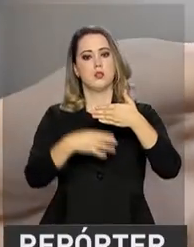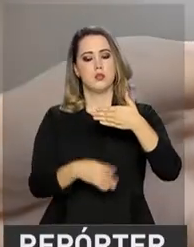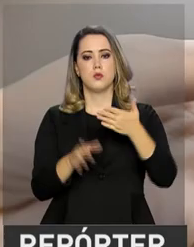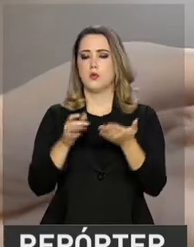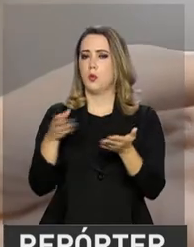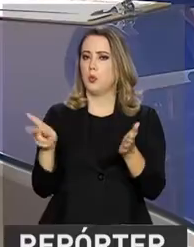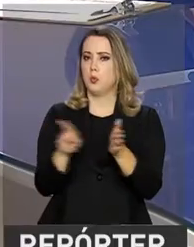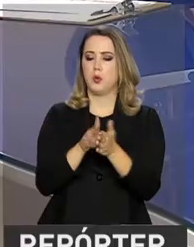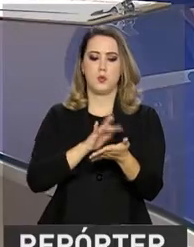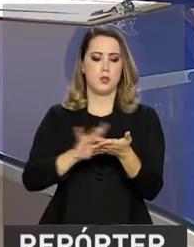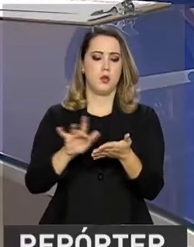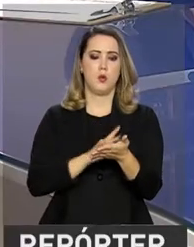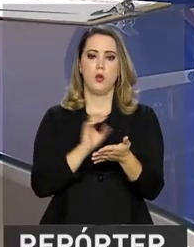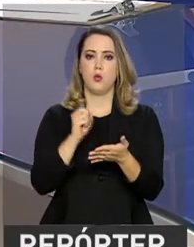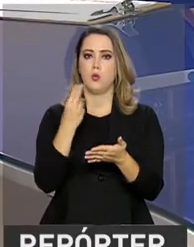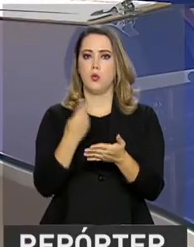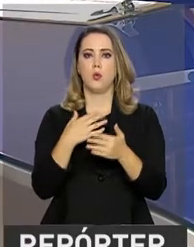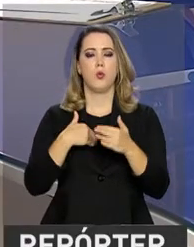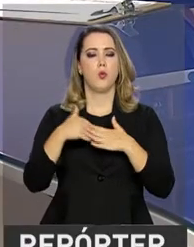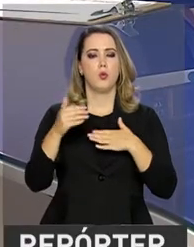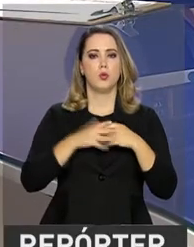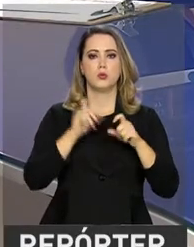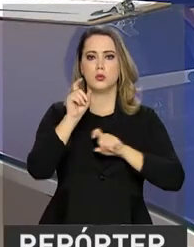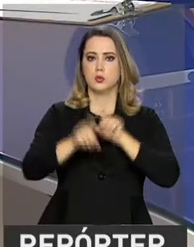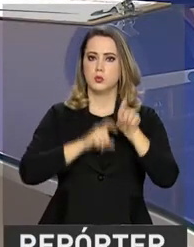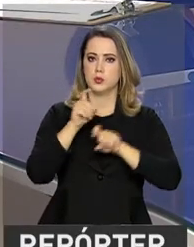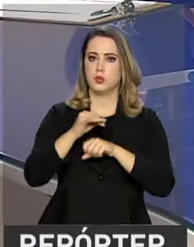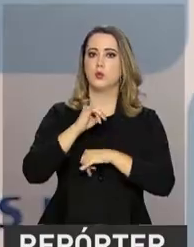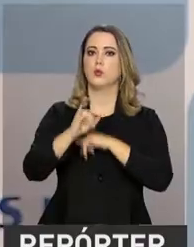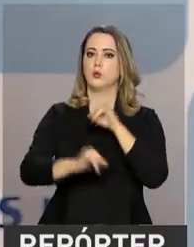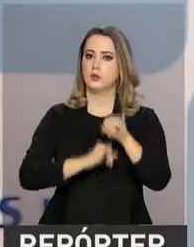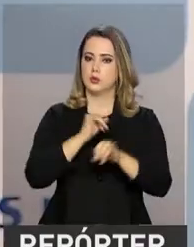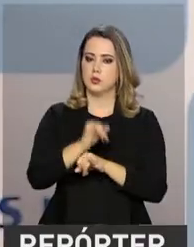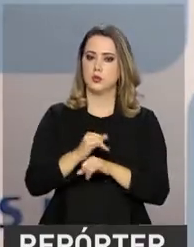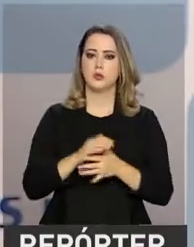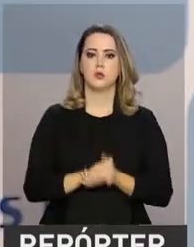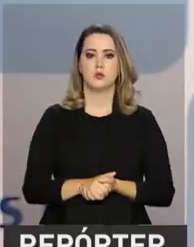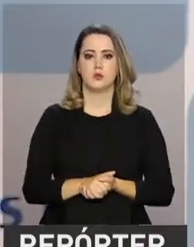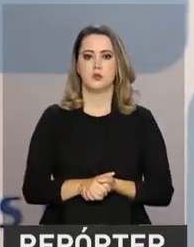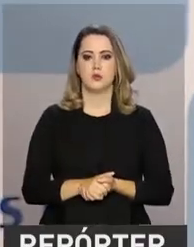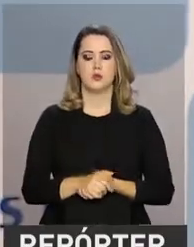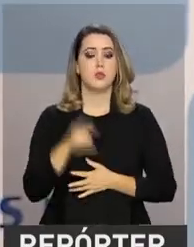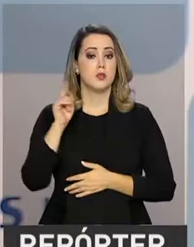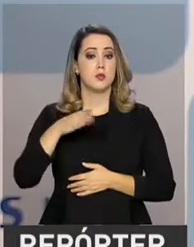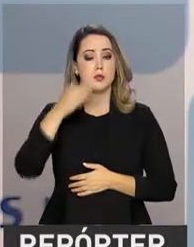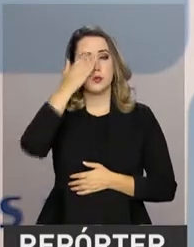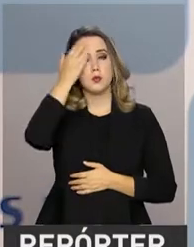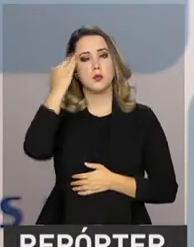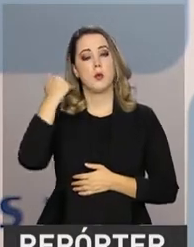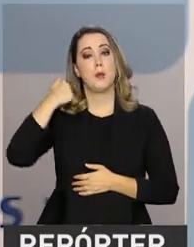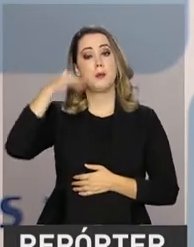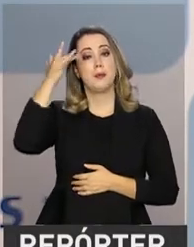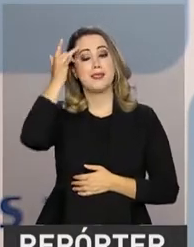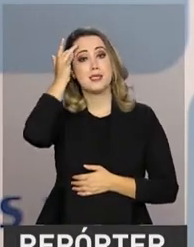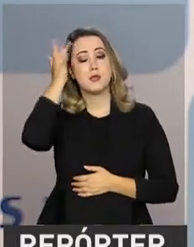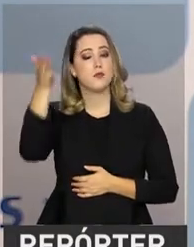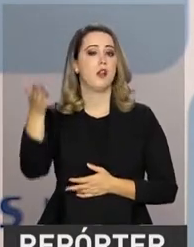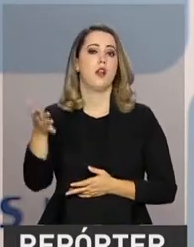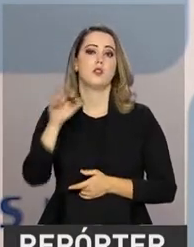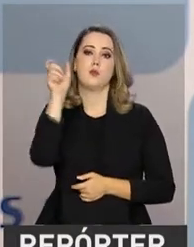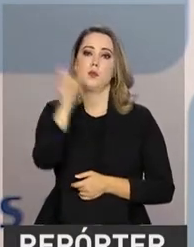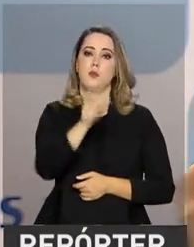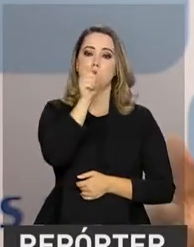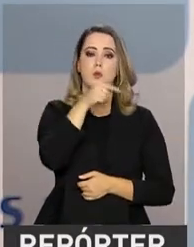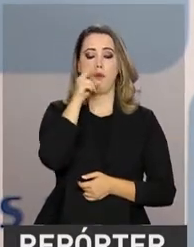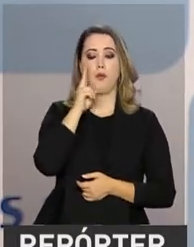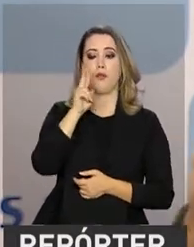smartphones ou em qualquer computador conectado à internet isso facilitará muito o acompanhamento e quando ele estiver fora